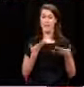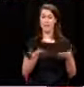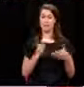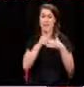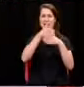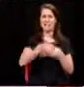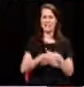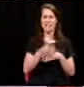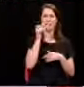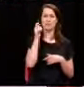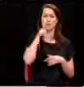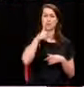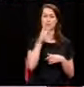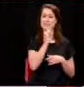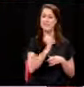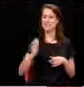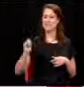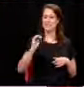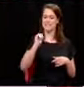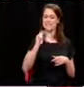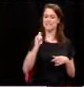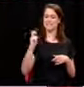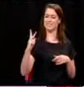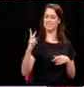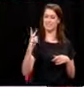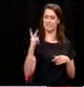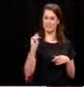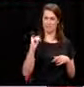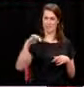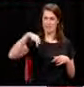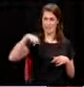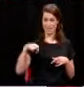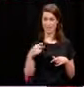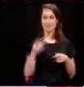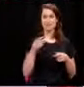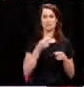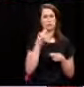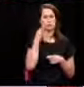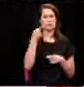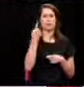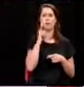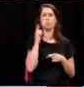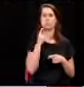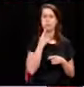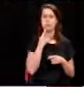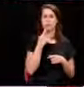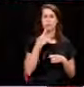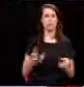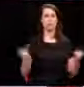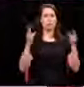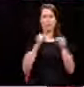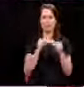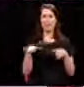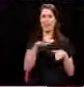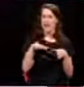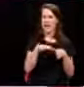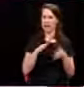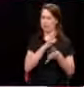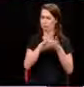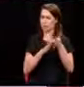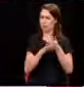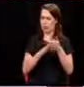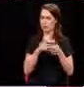center especializado para surdos. Trata-se de algo inovador na área da linguagem gestual e que ao longo da próxima hora vai ser abordada em